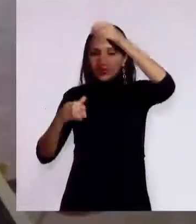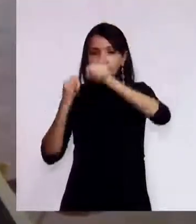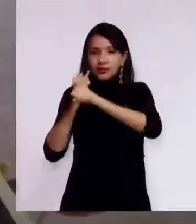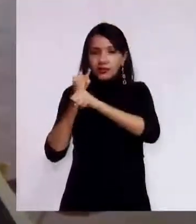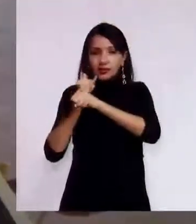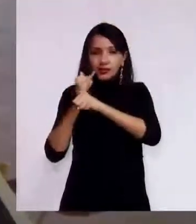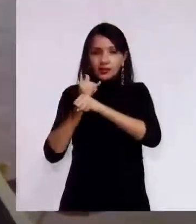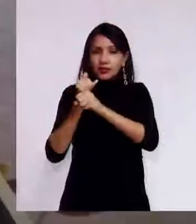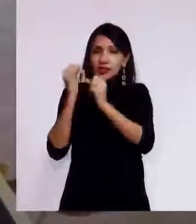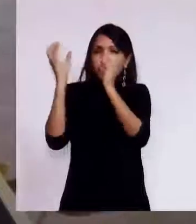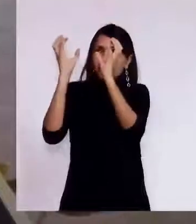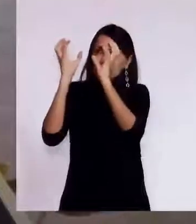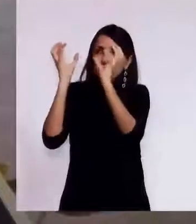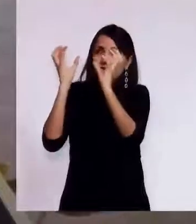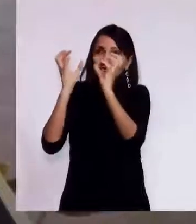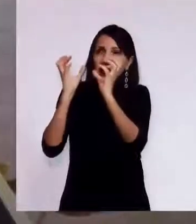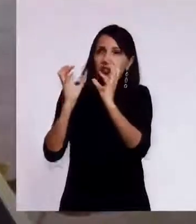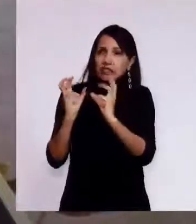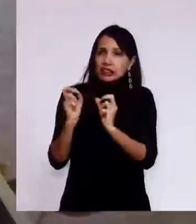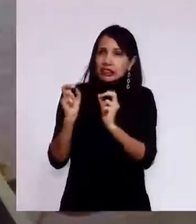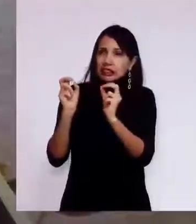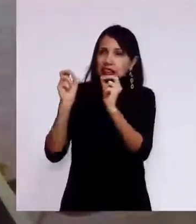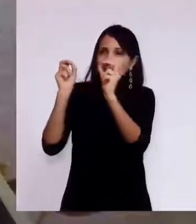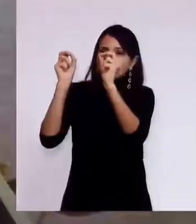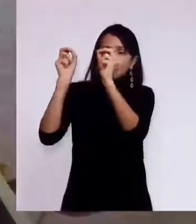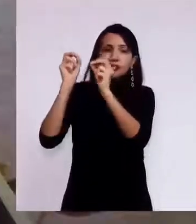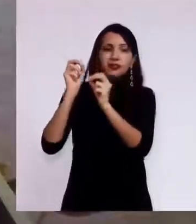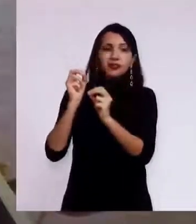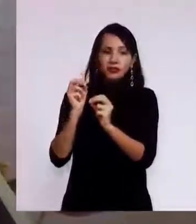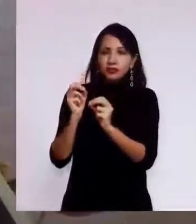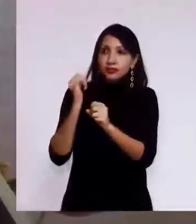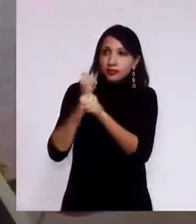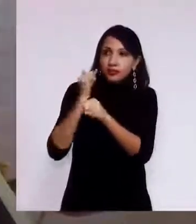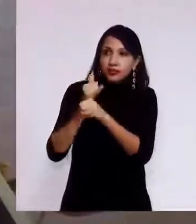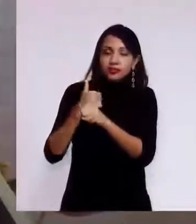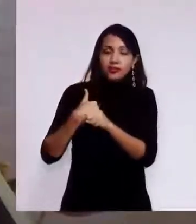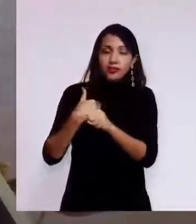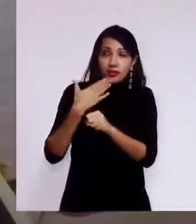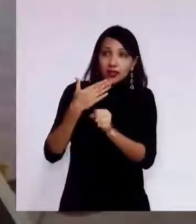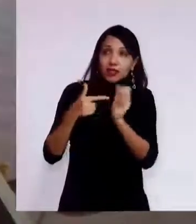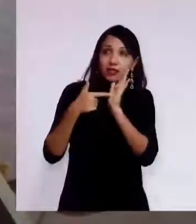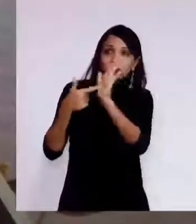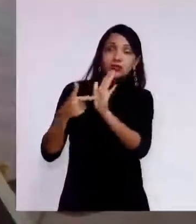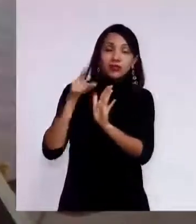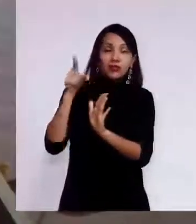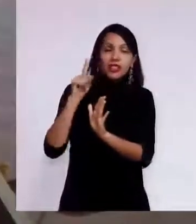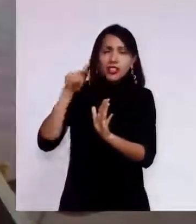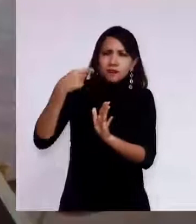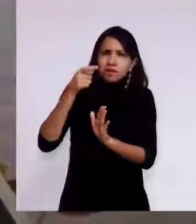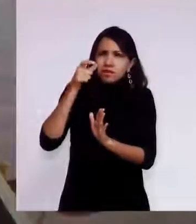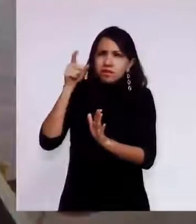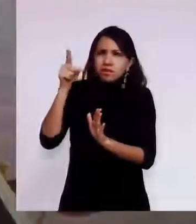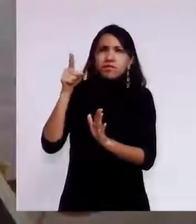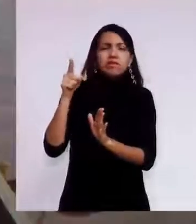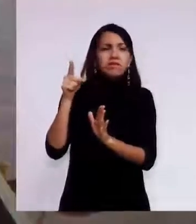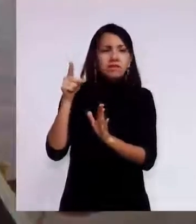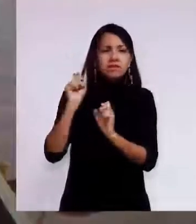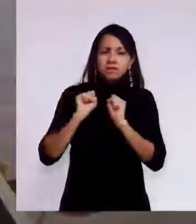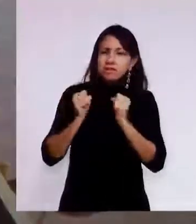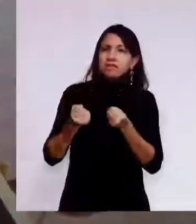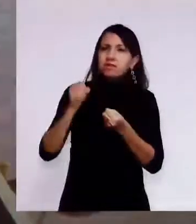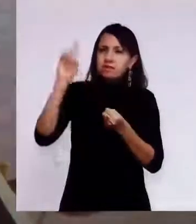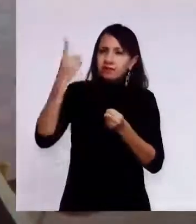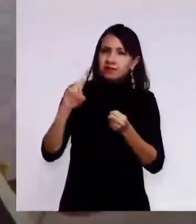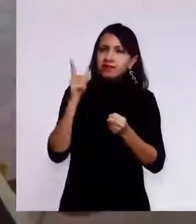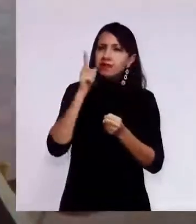enferrujada, oxidada, literalmente. Então fiz uma indicação, e essa indicação, depois de um tempo, eu vi o esforço de alguns diretores,